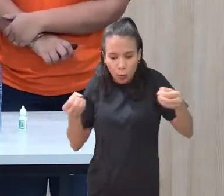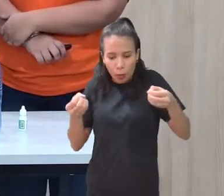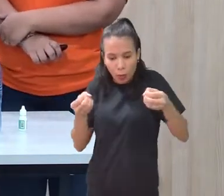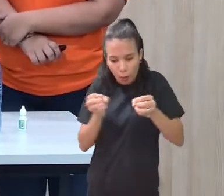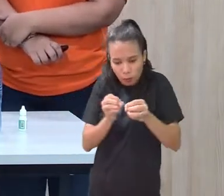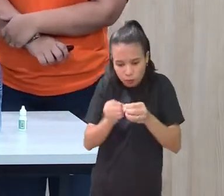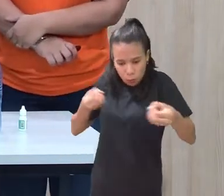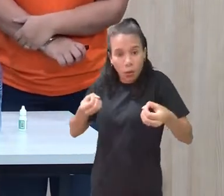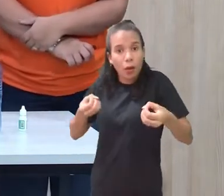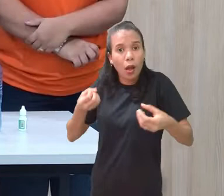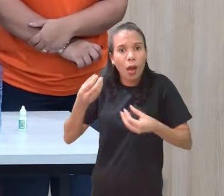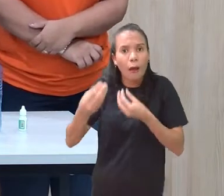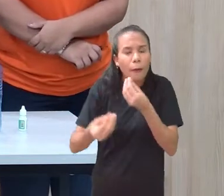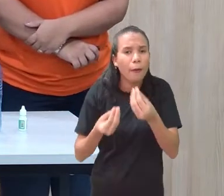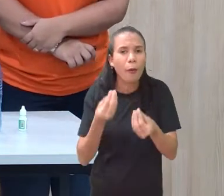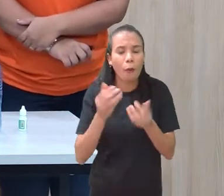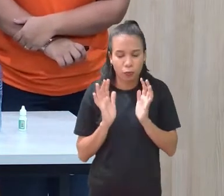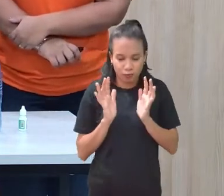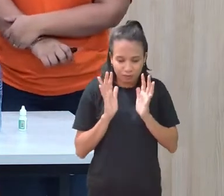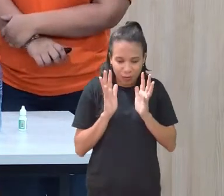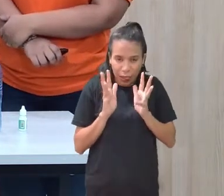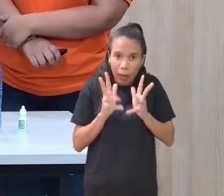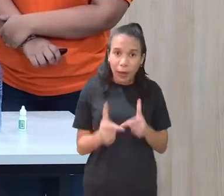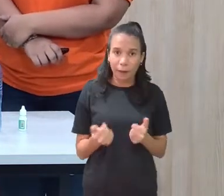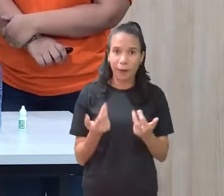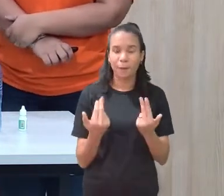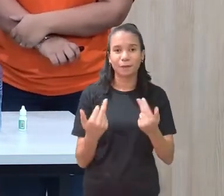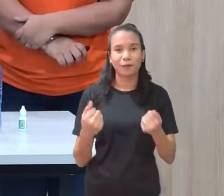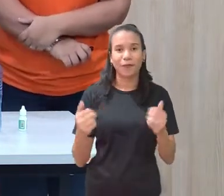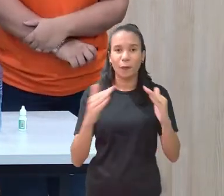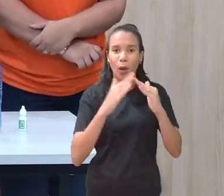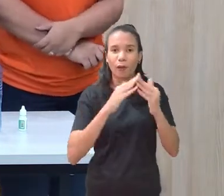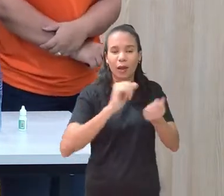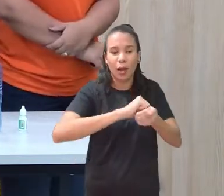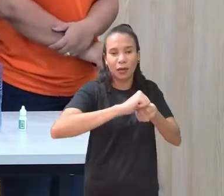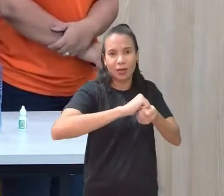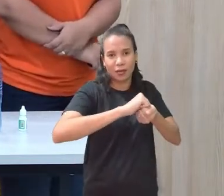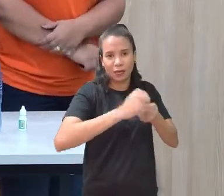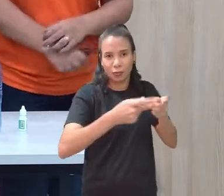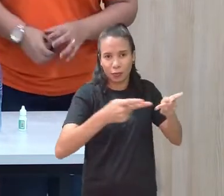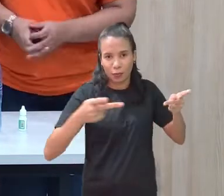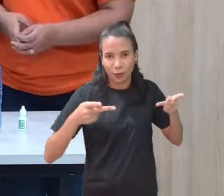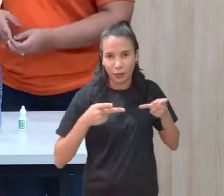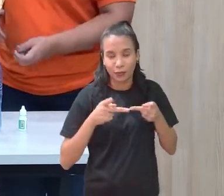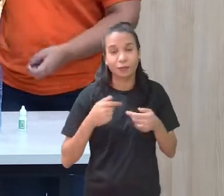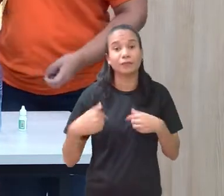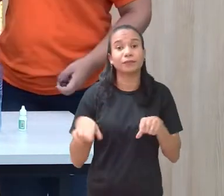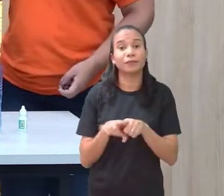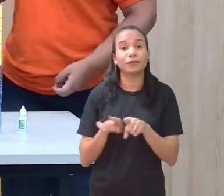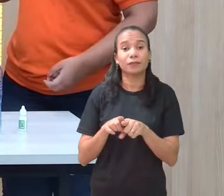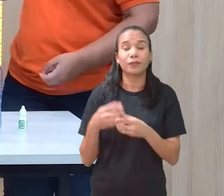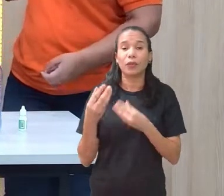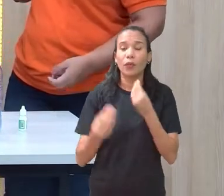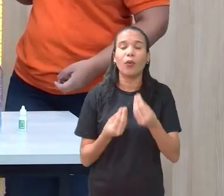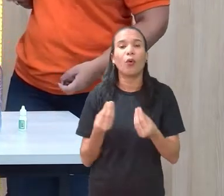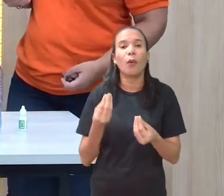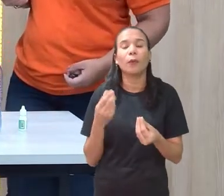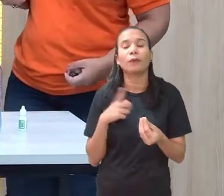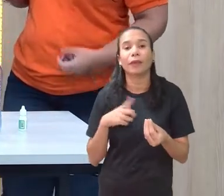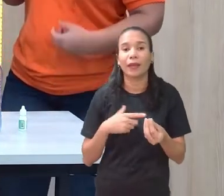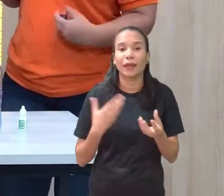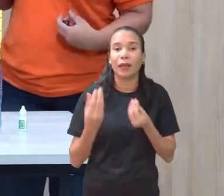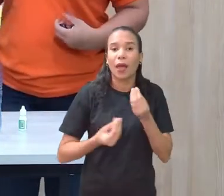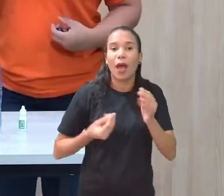Então, ele está fazendo como se fosse uma limpeza, igual o detergente faz na nossa na e aí, nossa trazendo louça. a linguagem